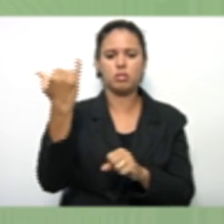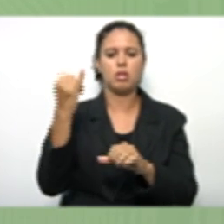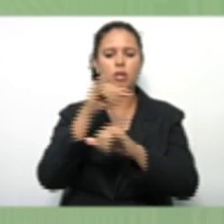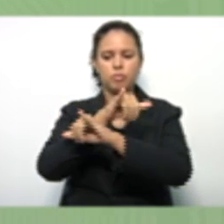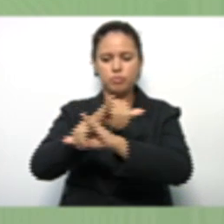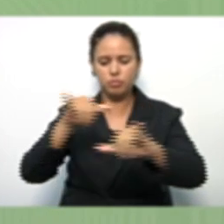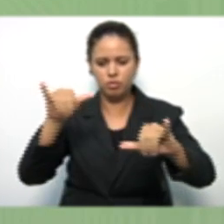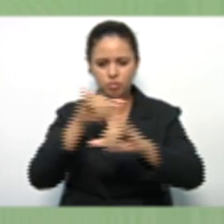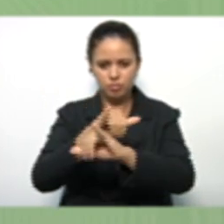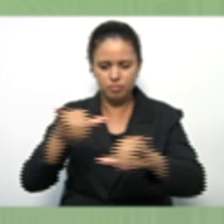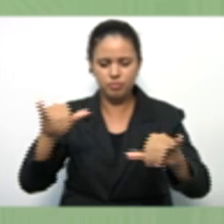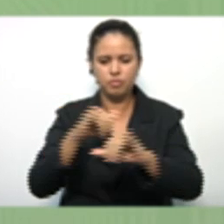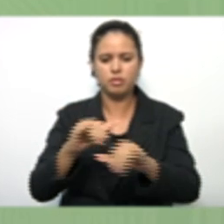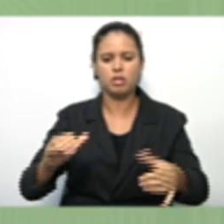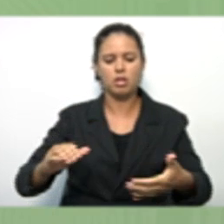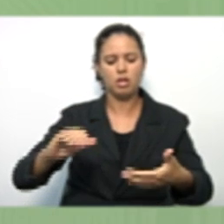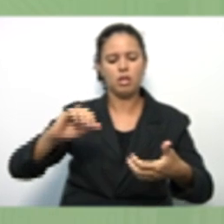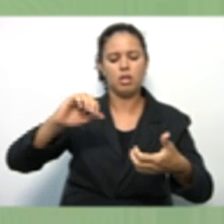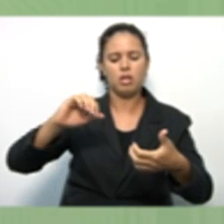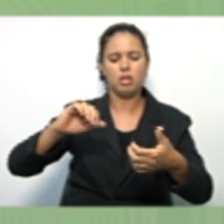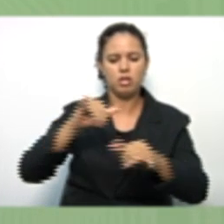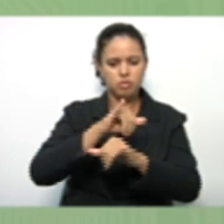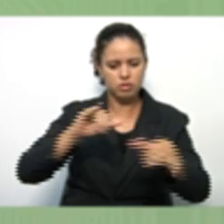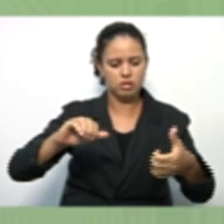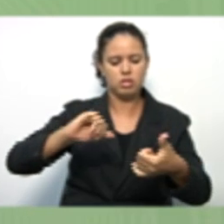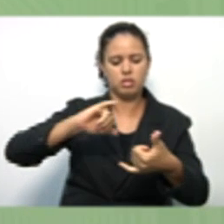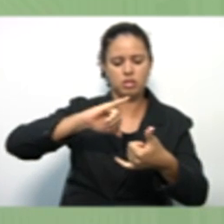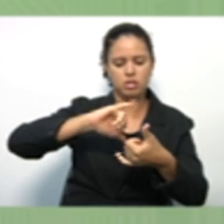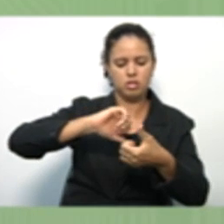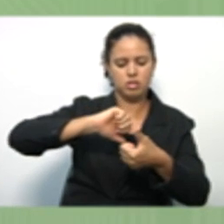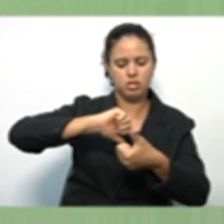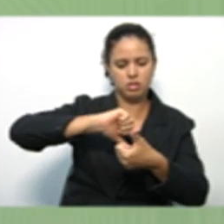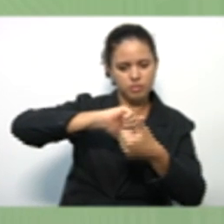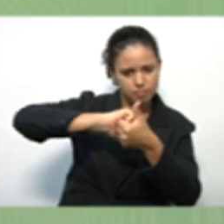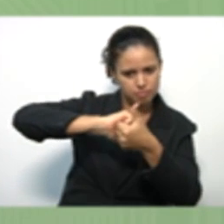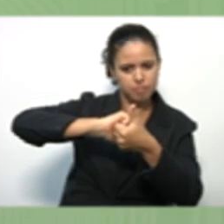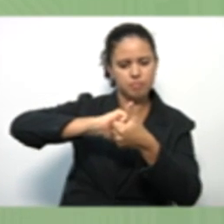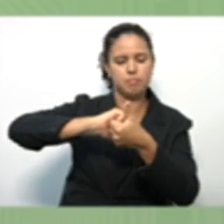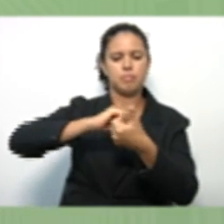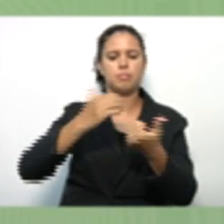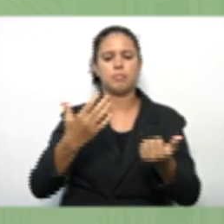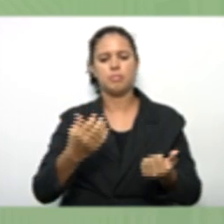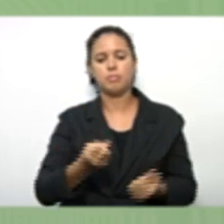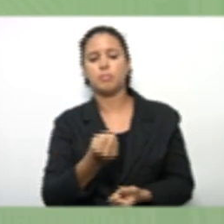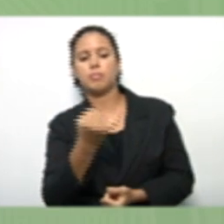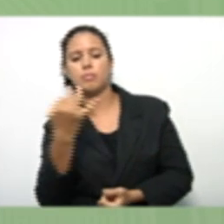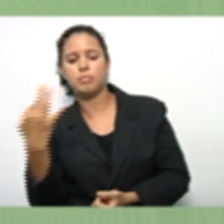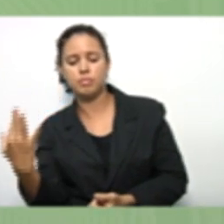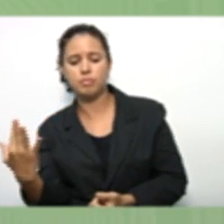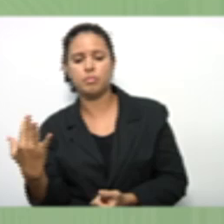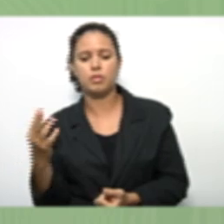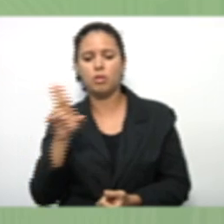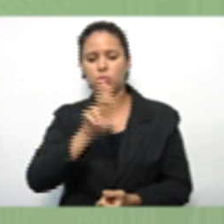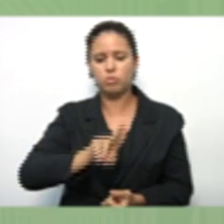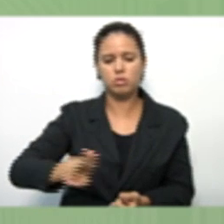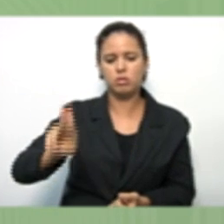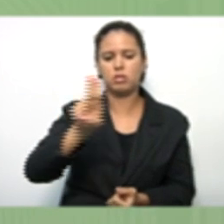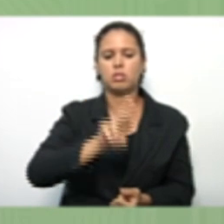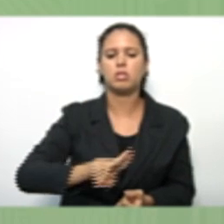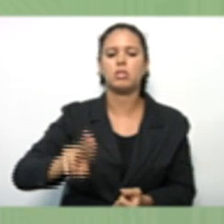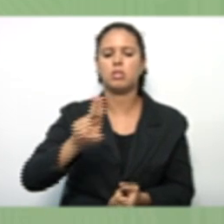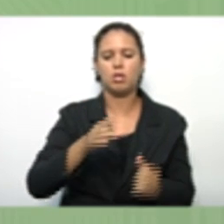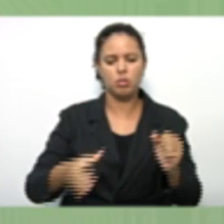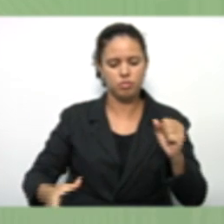quantitativas e qualitativas aos usuários, visando a segurança da tomada de decisões acerca